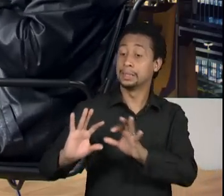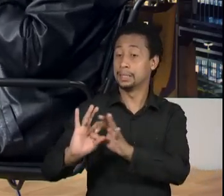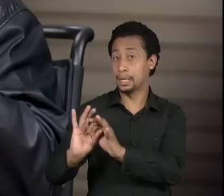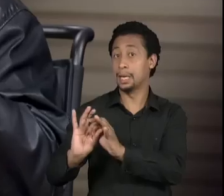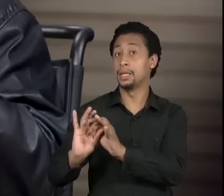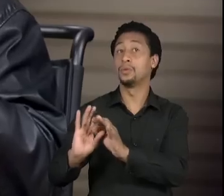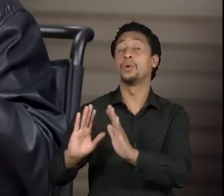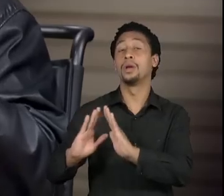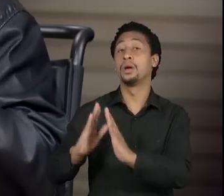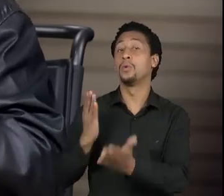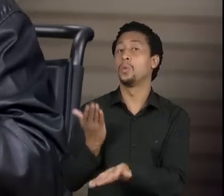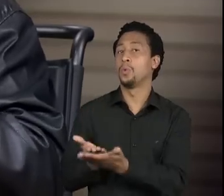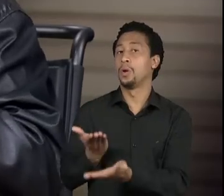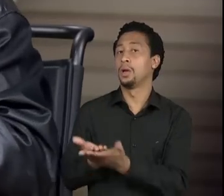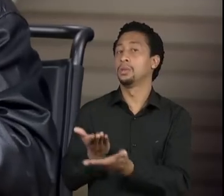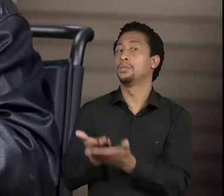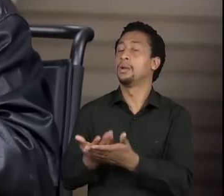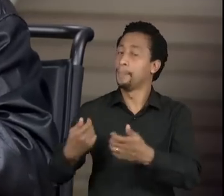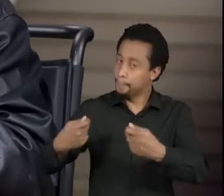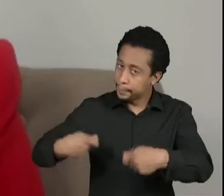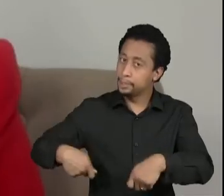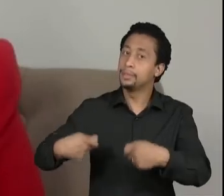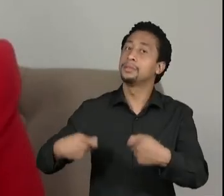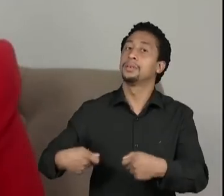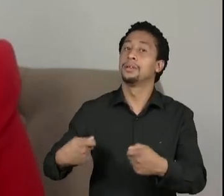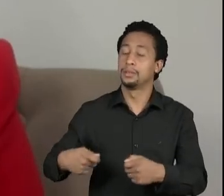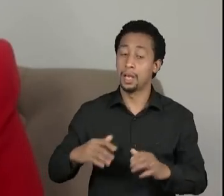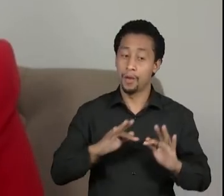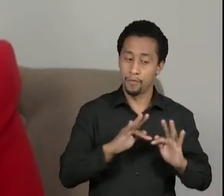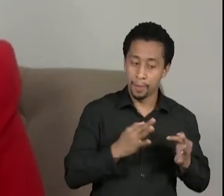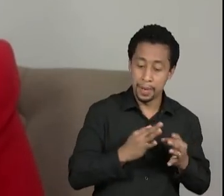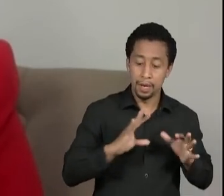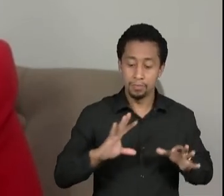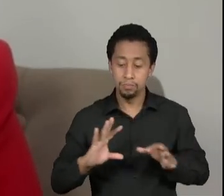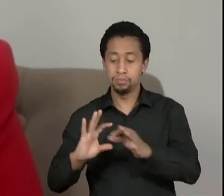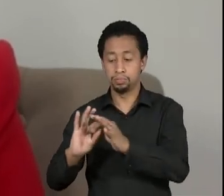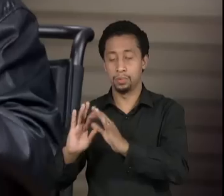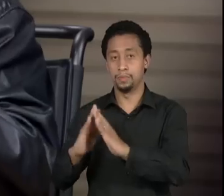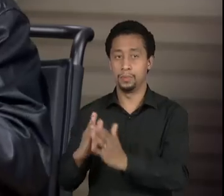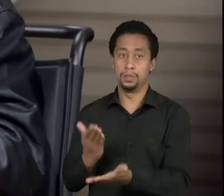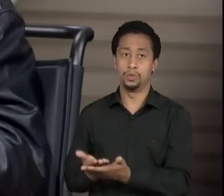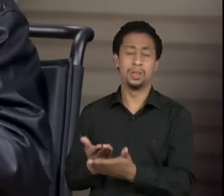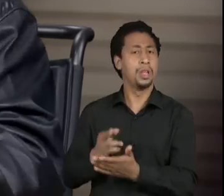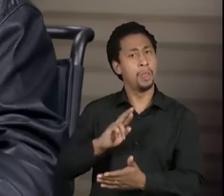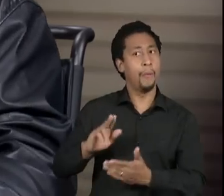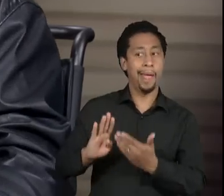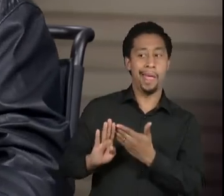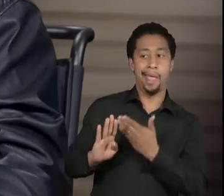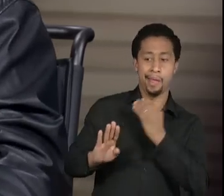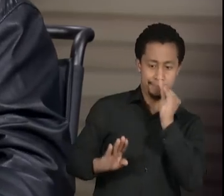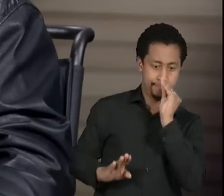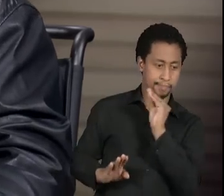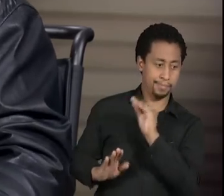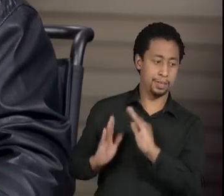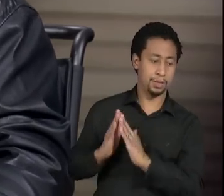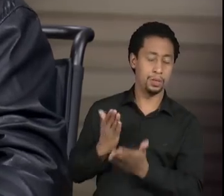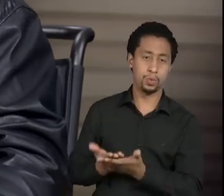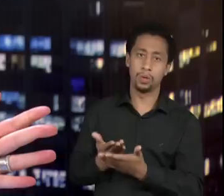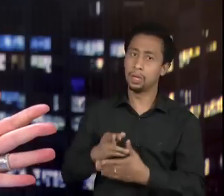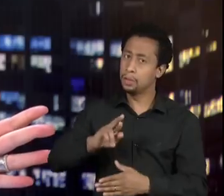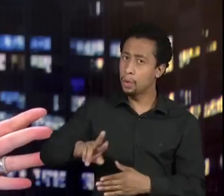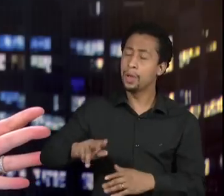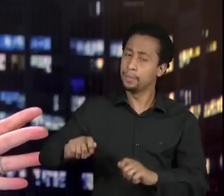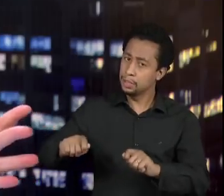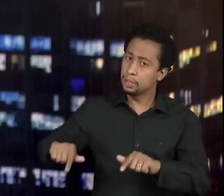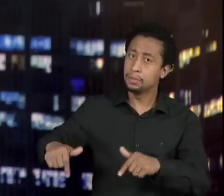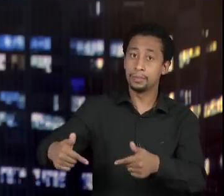escola, em consonância com o trabalho da escola e não negando a escola. Esse é o ponto essencial que tem que ser enfrentado. Qual